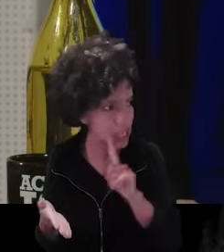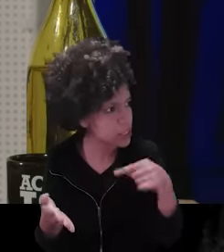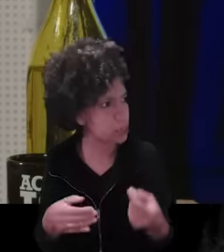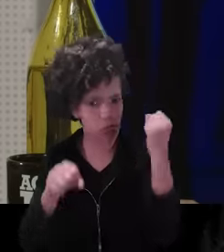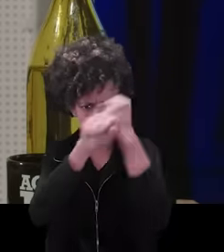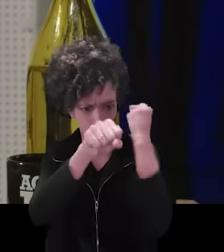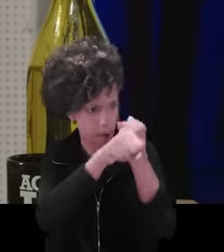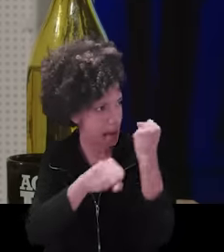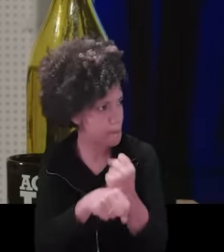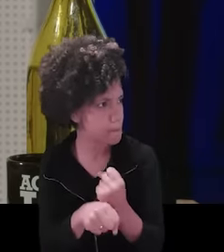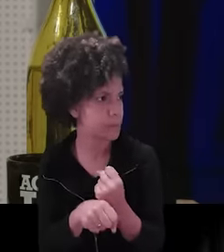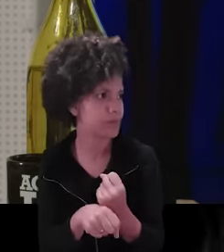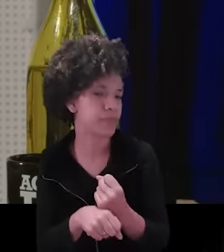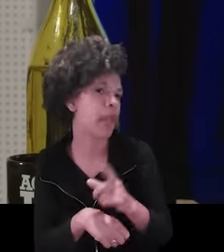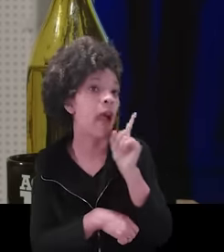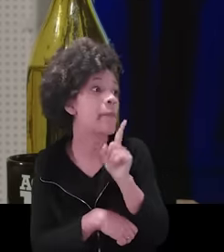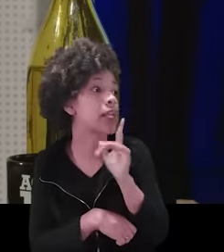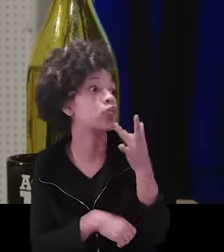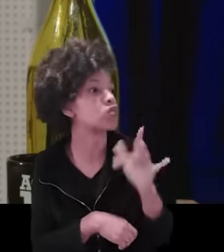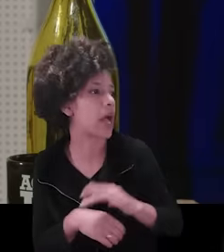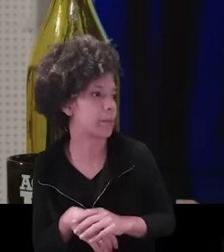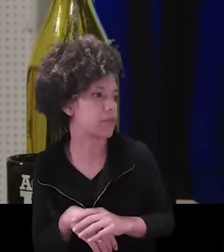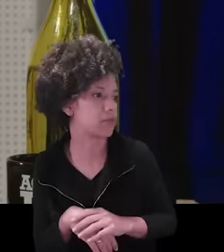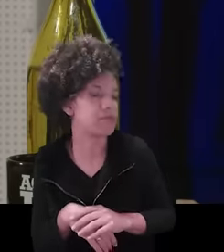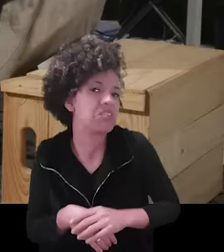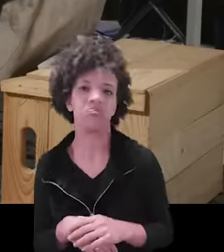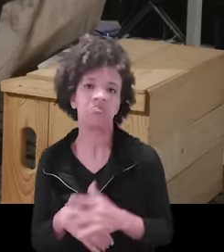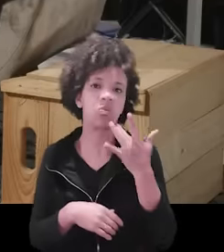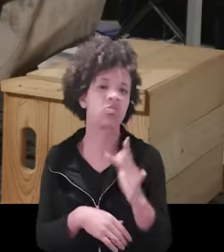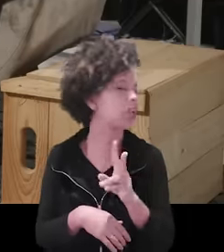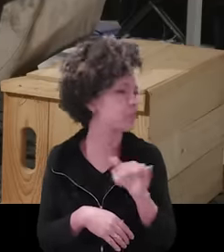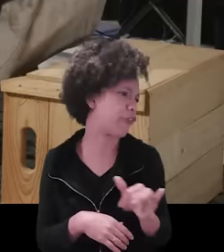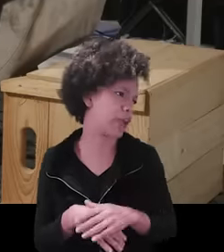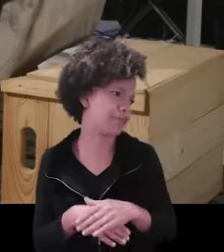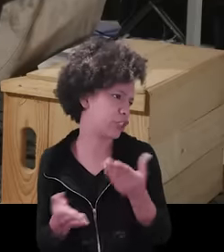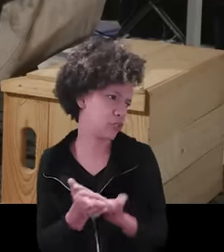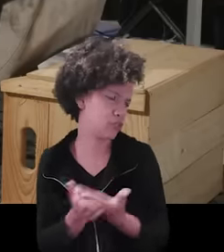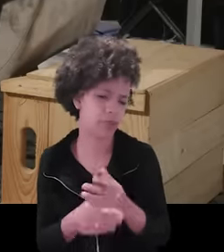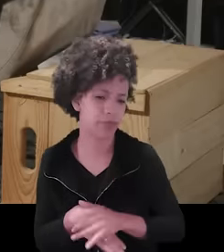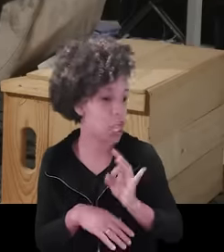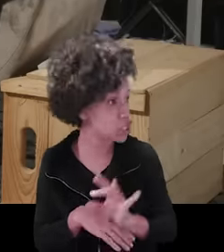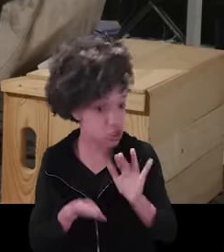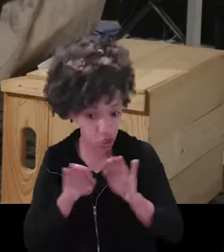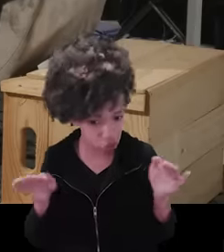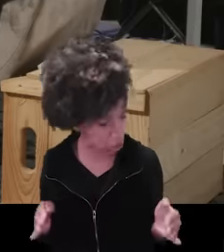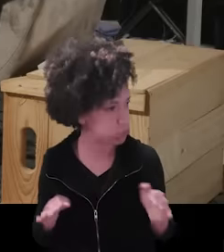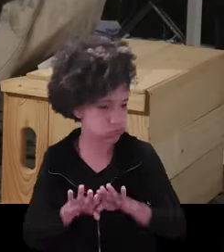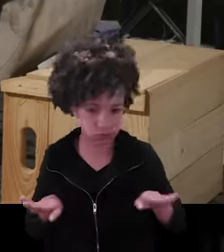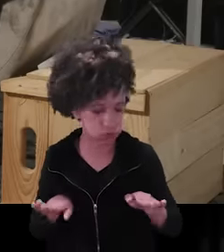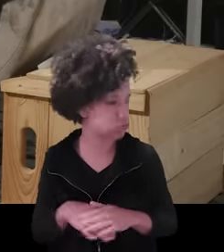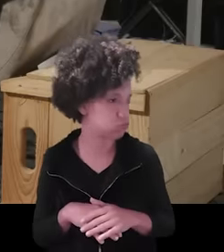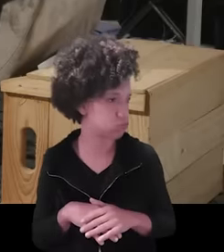americano não sabe fazer isso eu não sei fazer parede e ele não vai fazer eu só sei fazer Puxou não está chão e uma